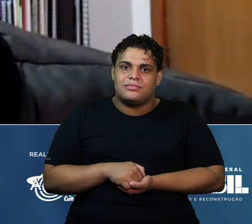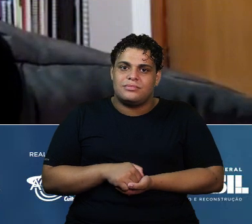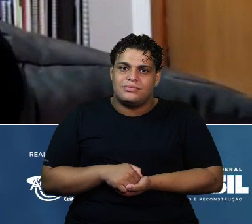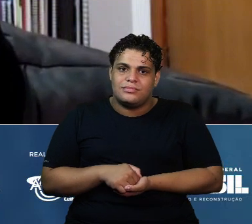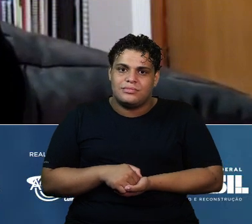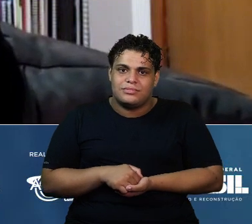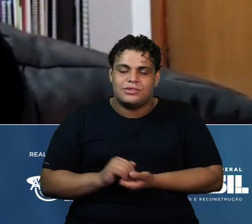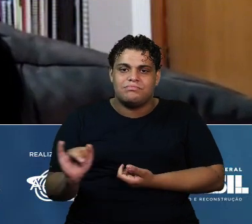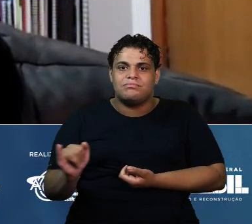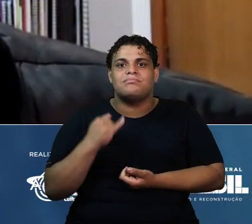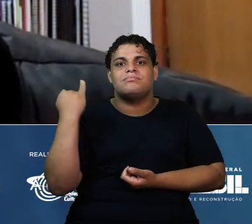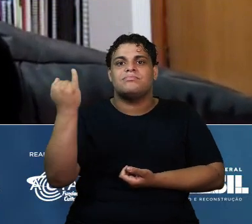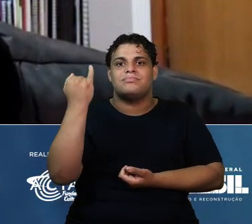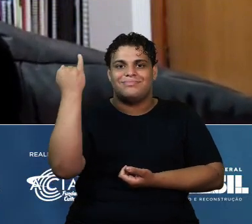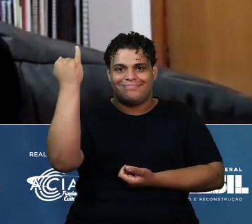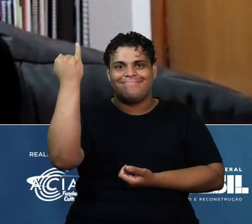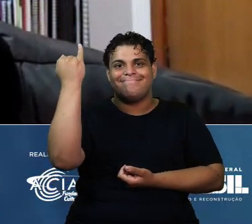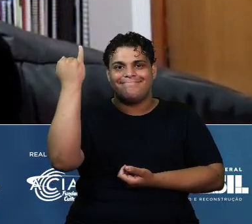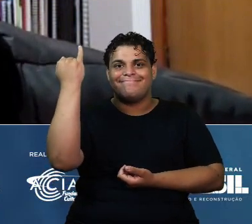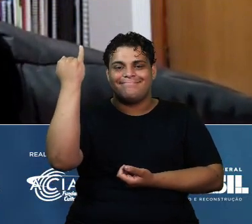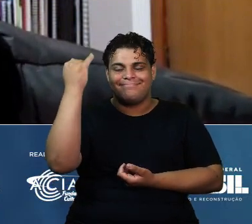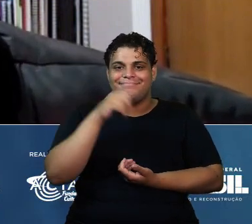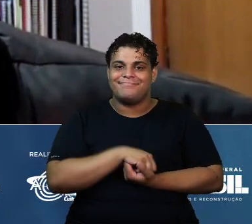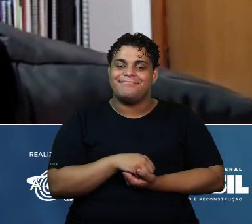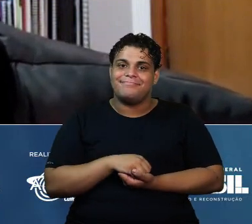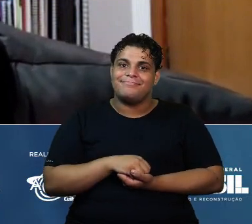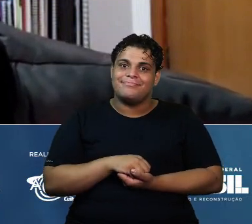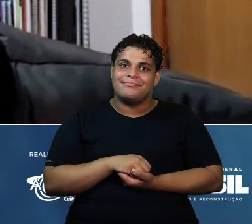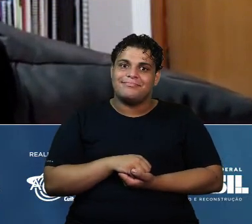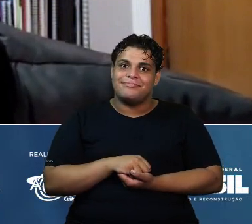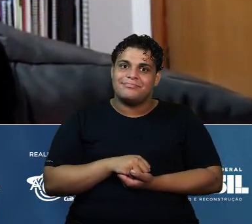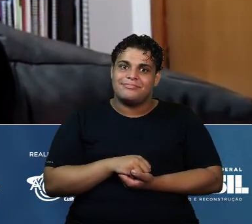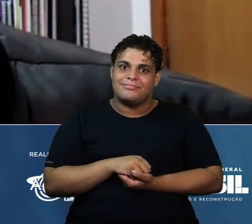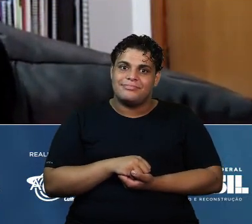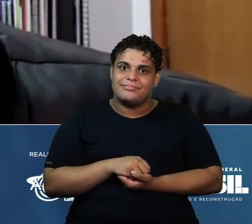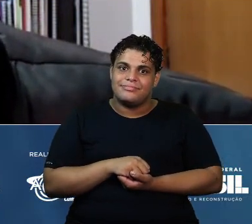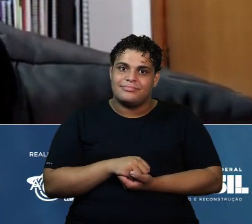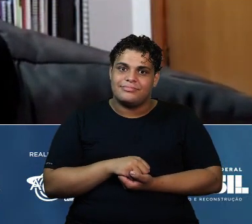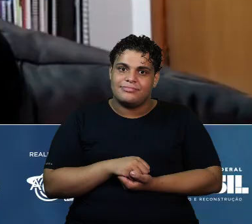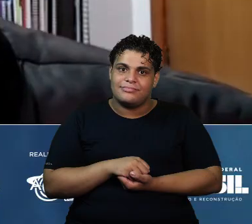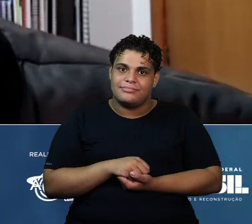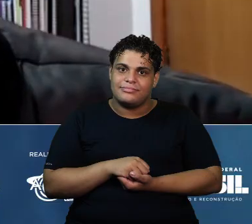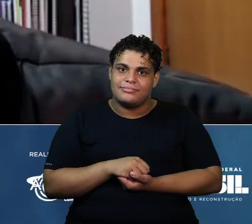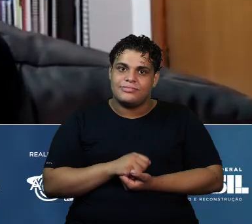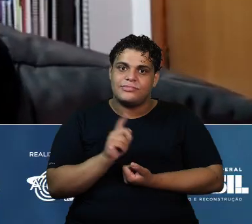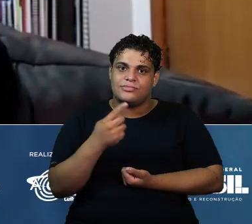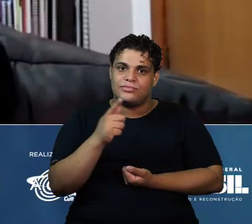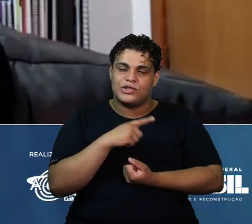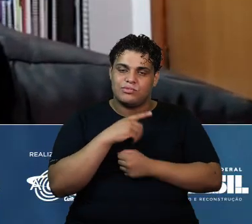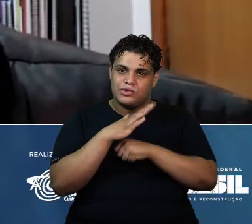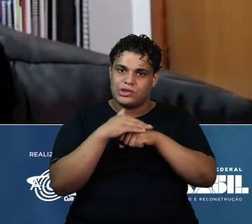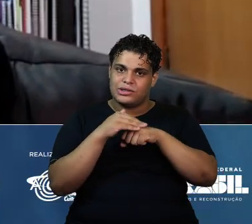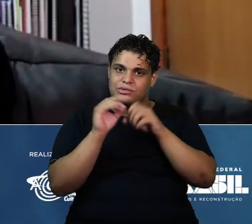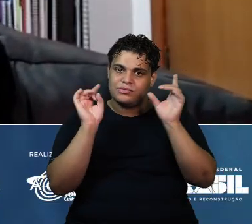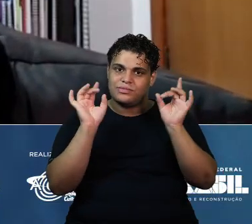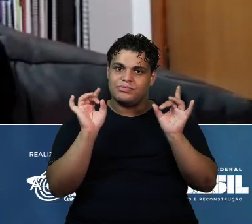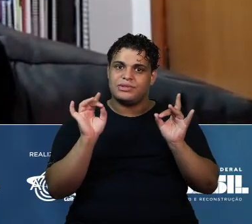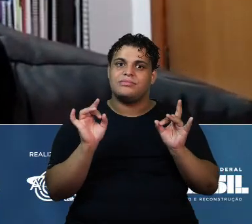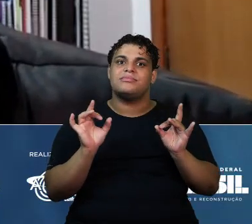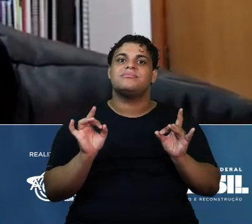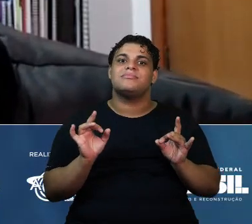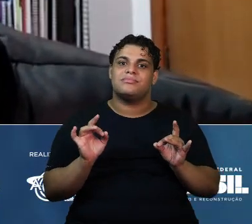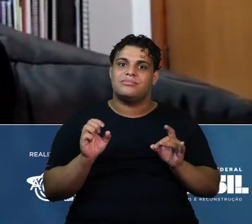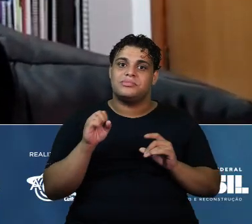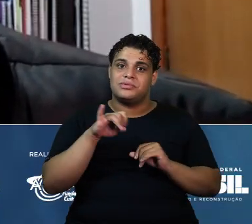muito importantes, né? E esse de Azul, especialmente, a gente tem um carinho muito especial. Então, o que